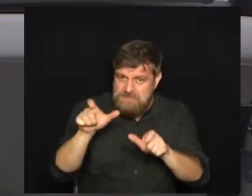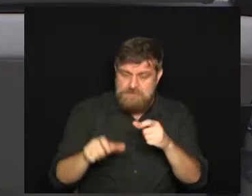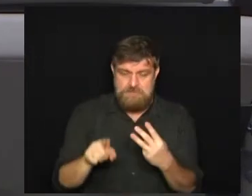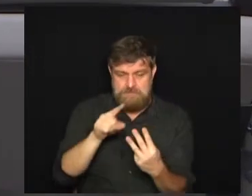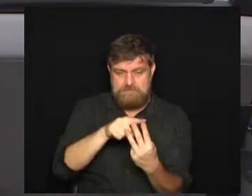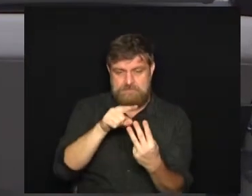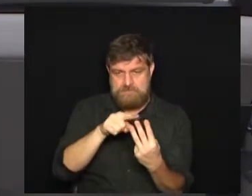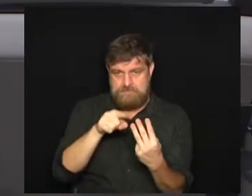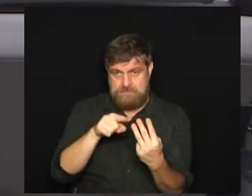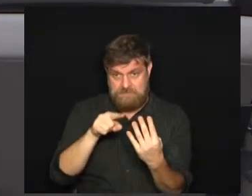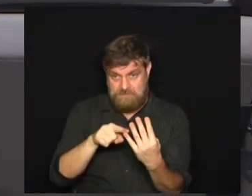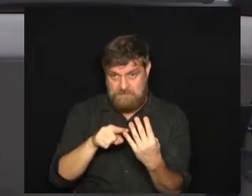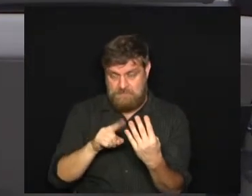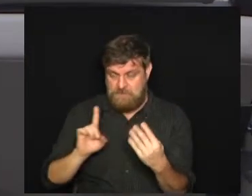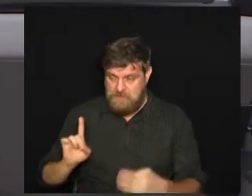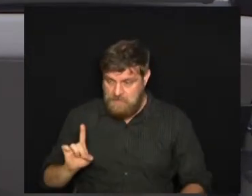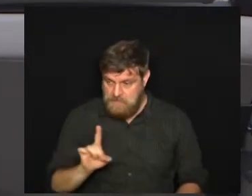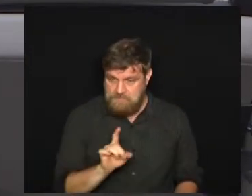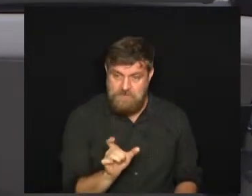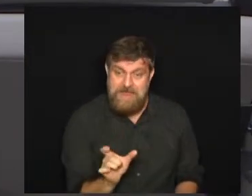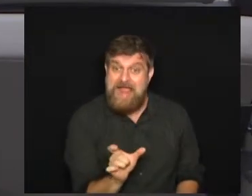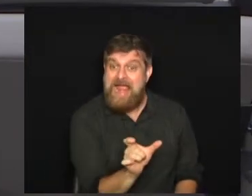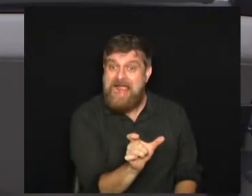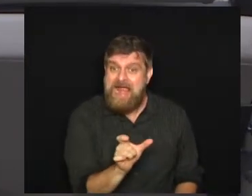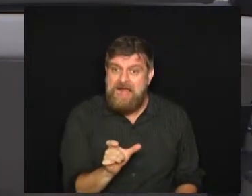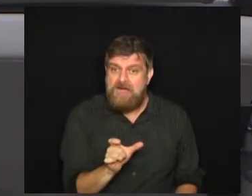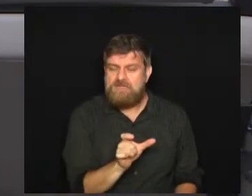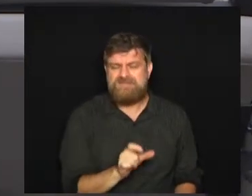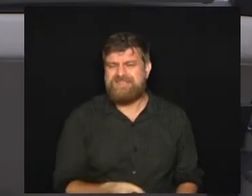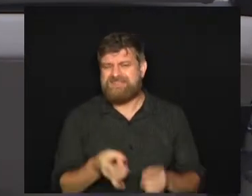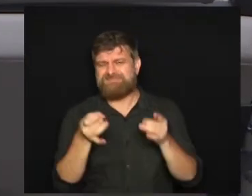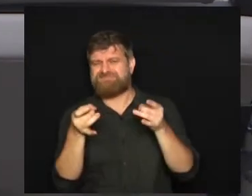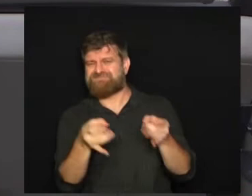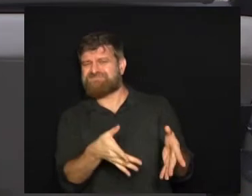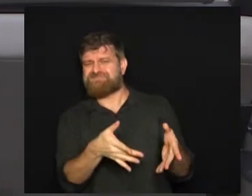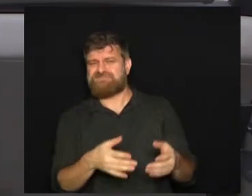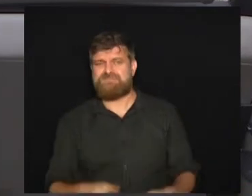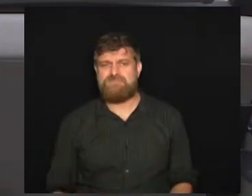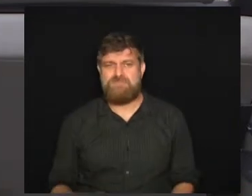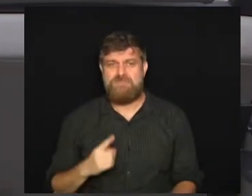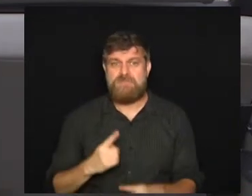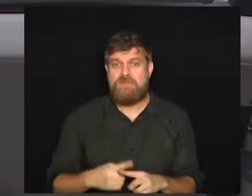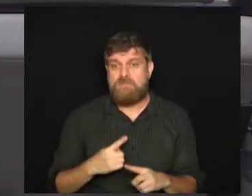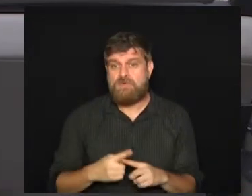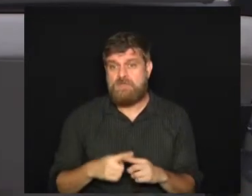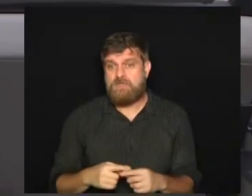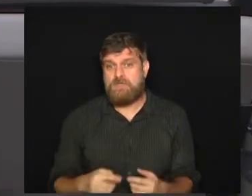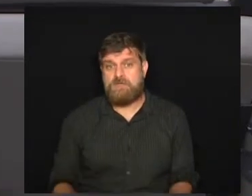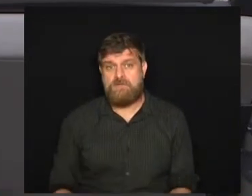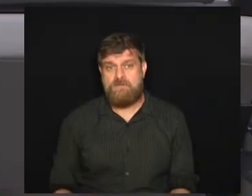na época, lá para fazer o cartão, nós já desistimos, porque nós